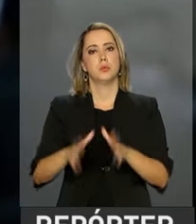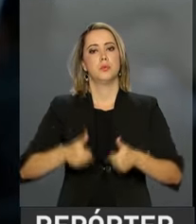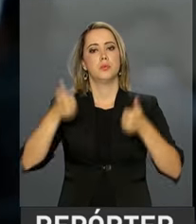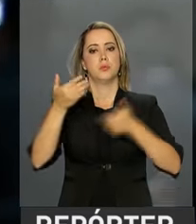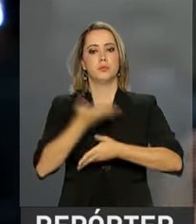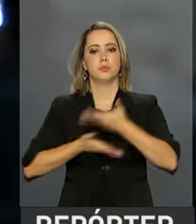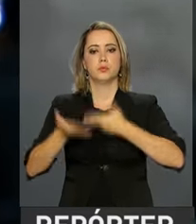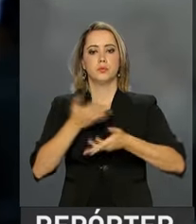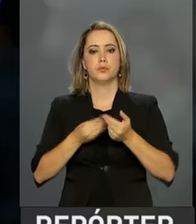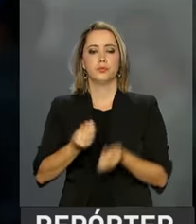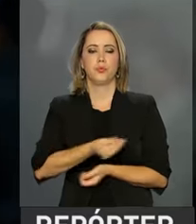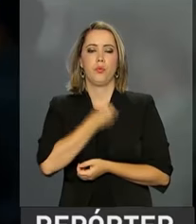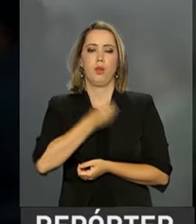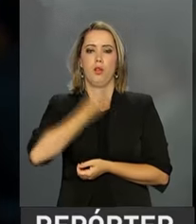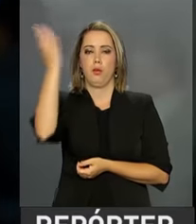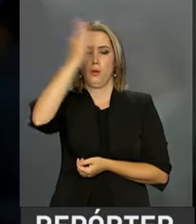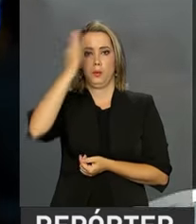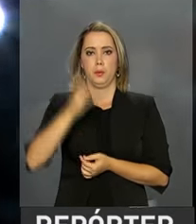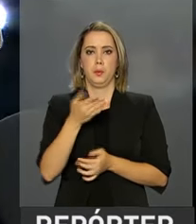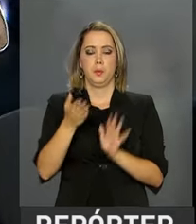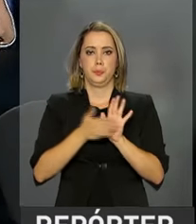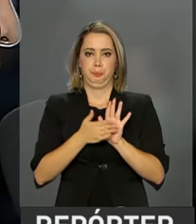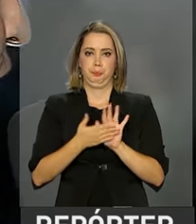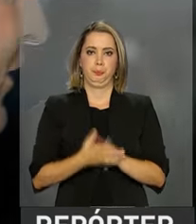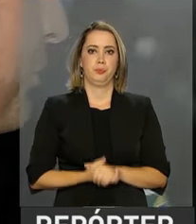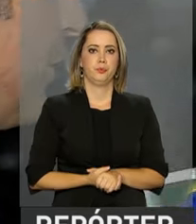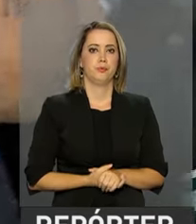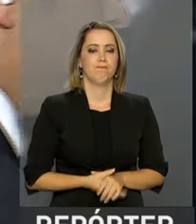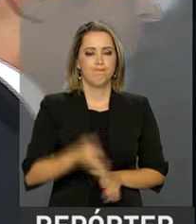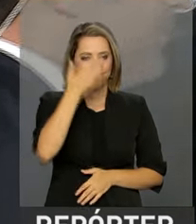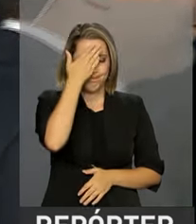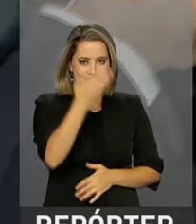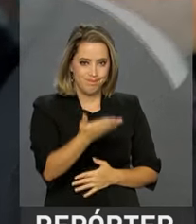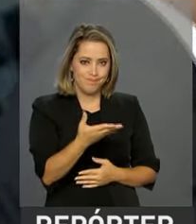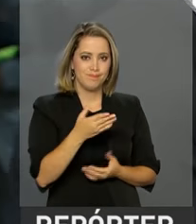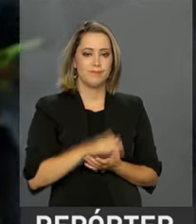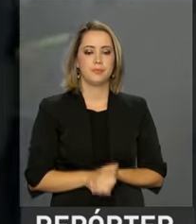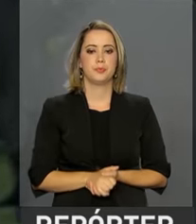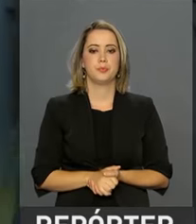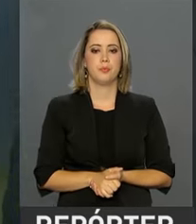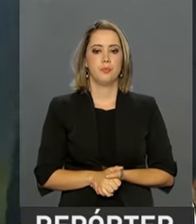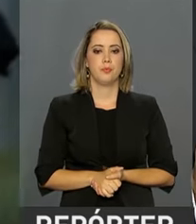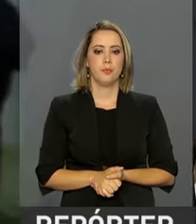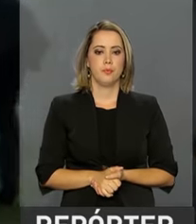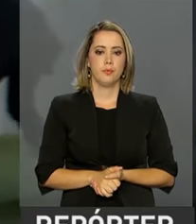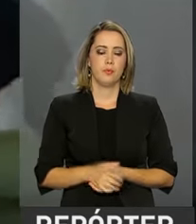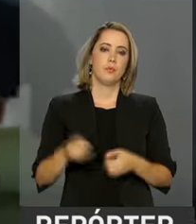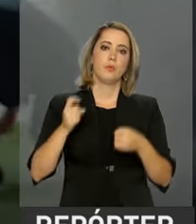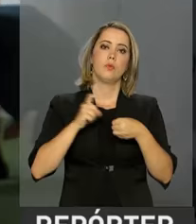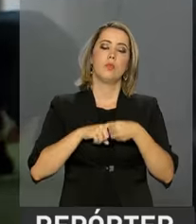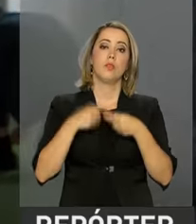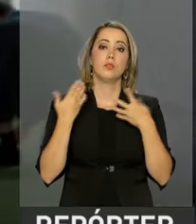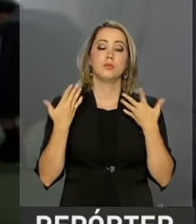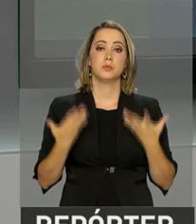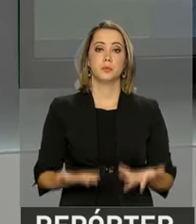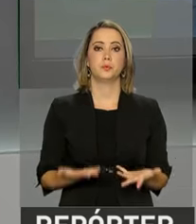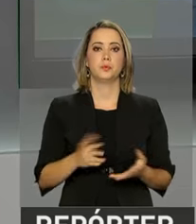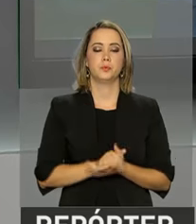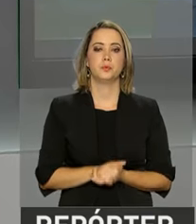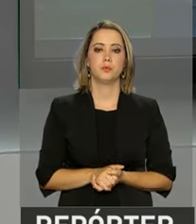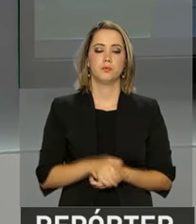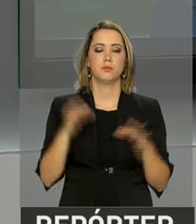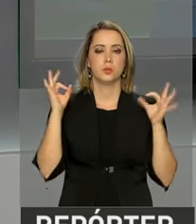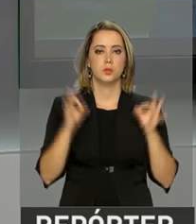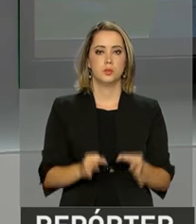melhores e melhores. Viva o Brasil com essa proposta. Muito obrigado pela entrevista, deputado. Muito obrigado. Voltamos com você no estúdio, Roberto.